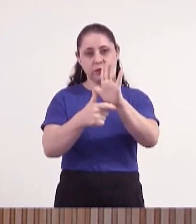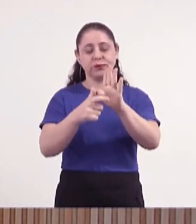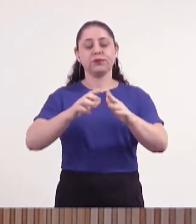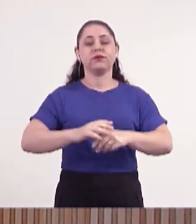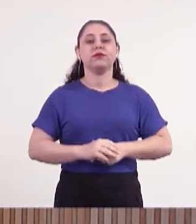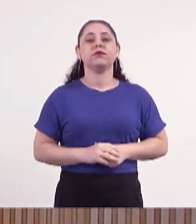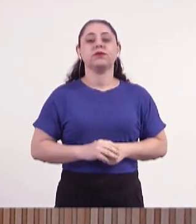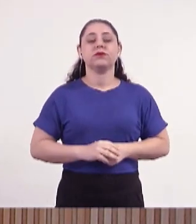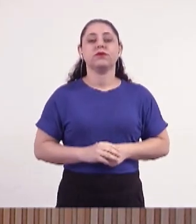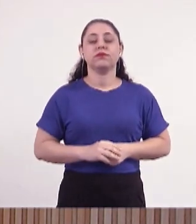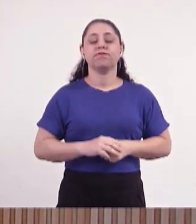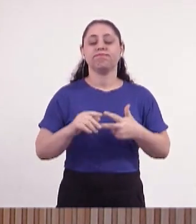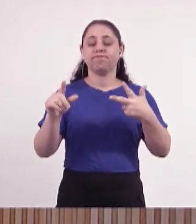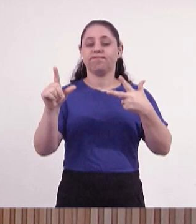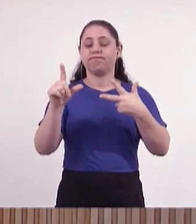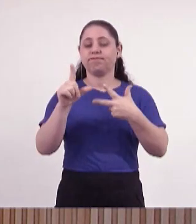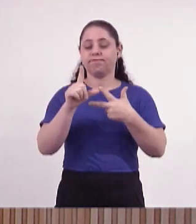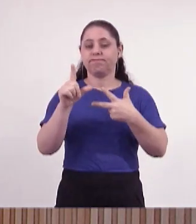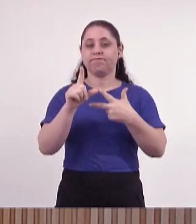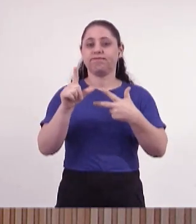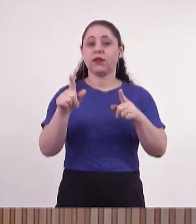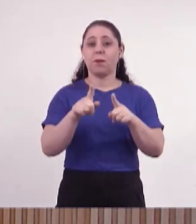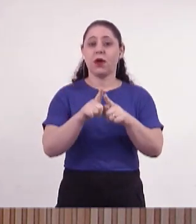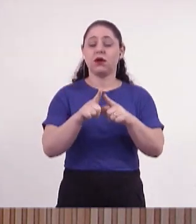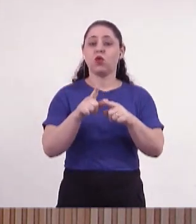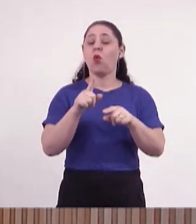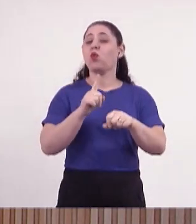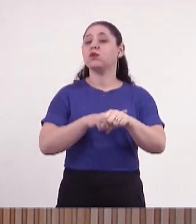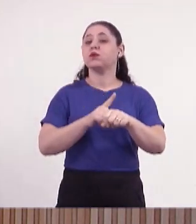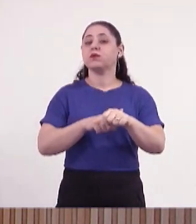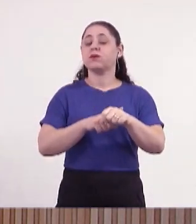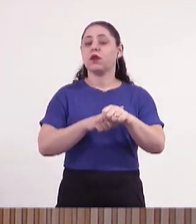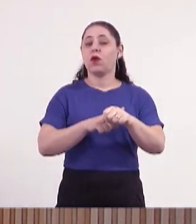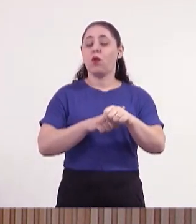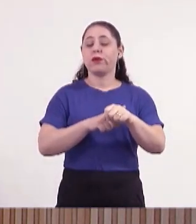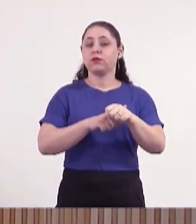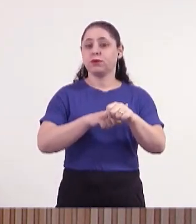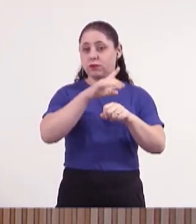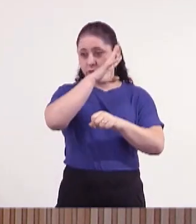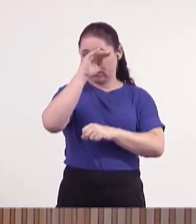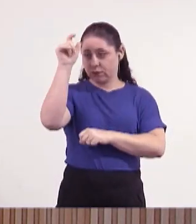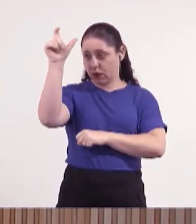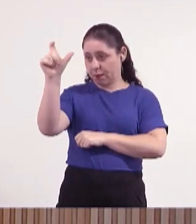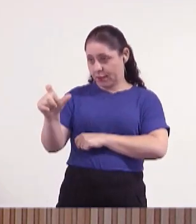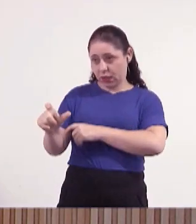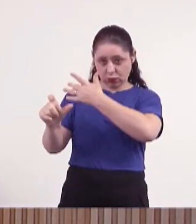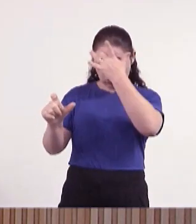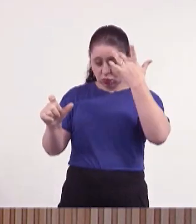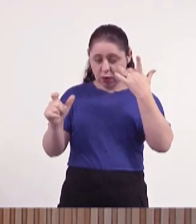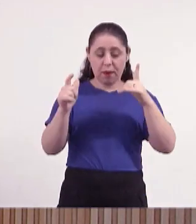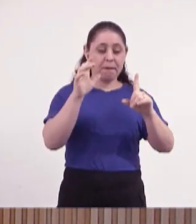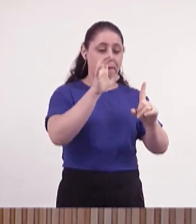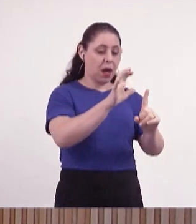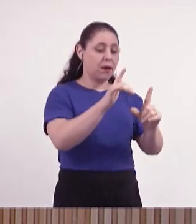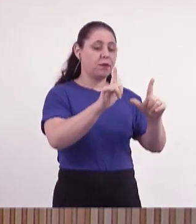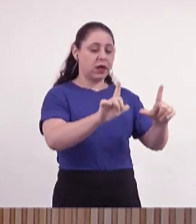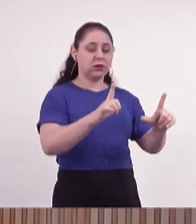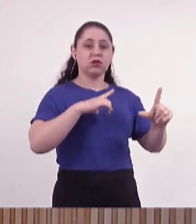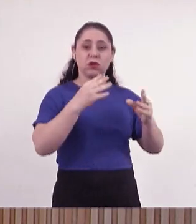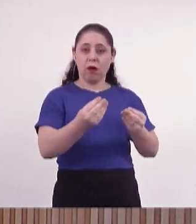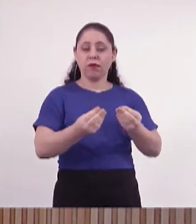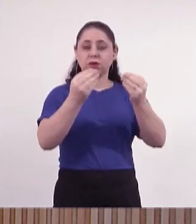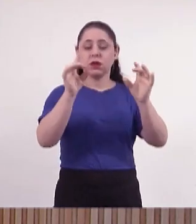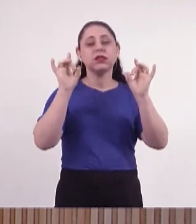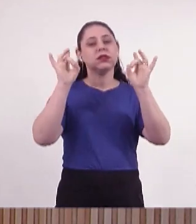no Diário Oficial do Poder Legislativo, e há previsão de que tanto a comenda quanto o título de cidadão sul-mato-grossense sejam entregues em